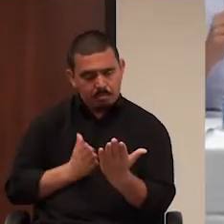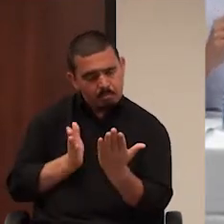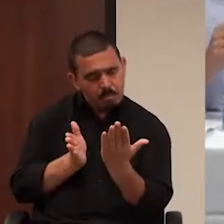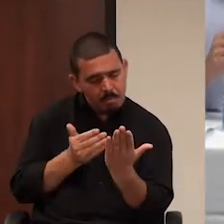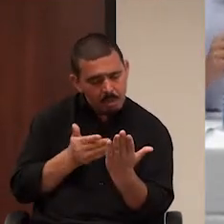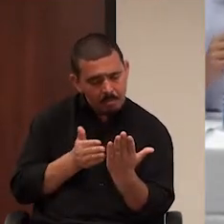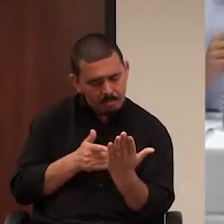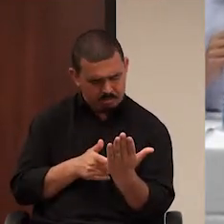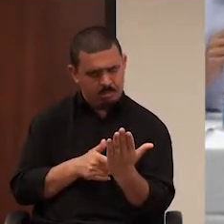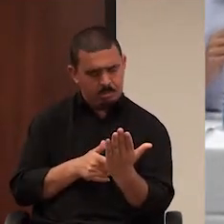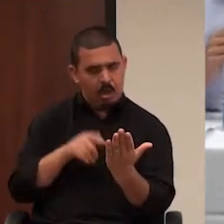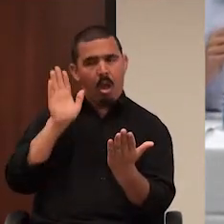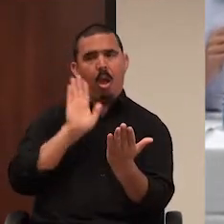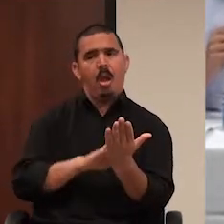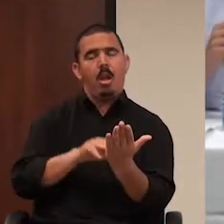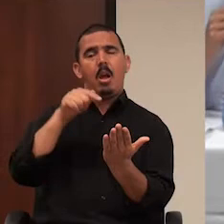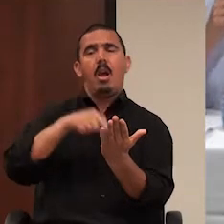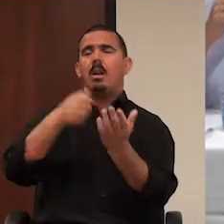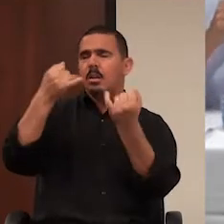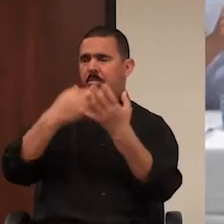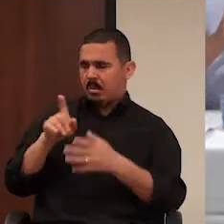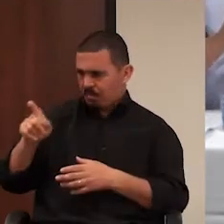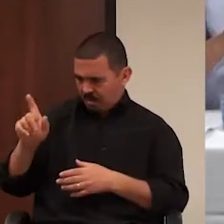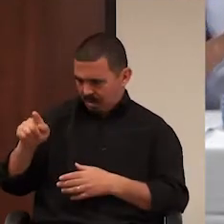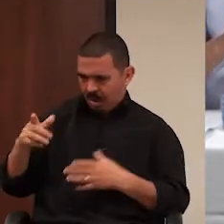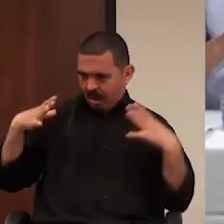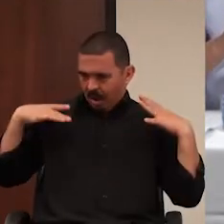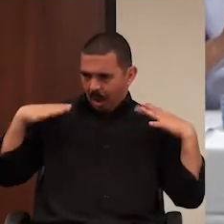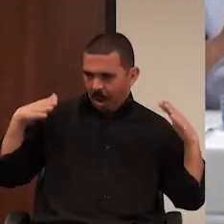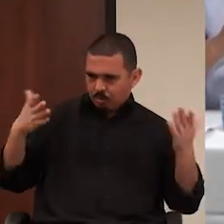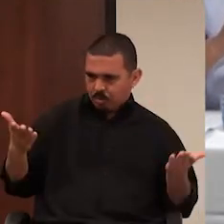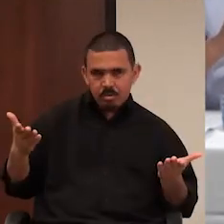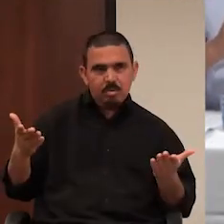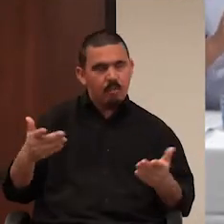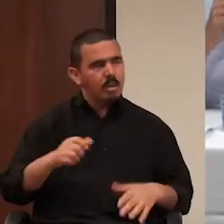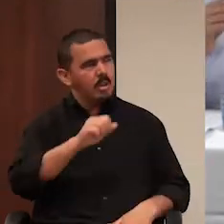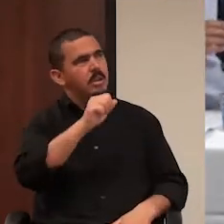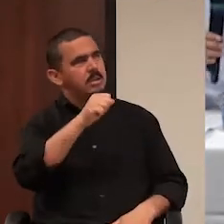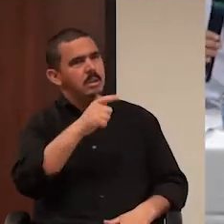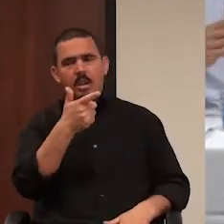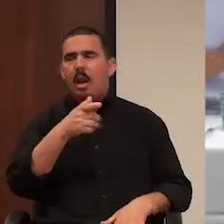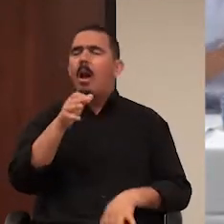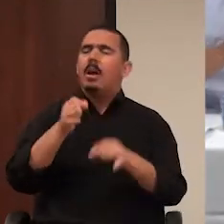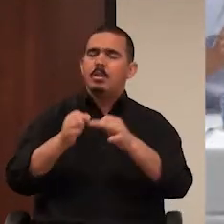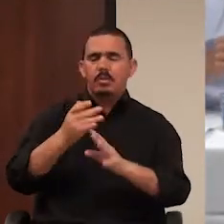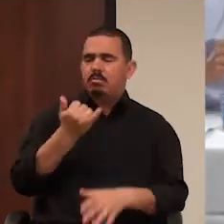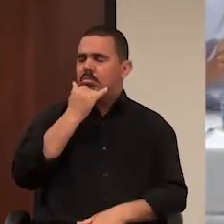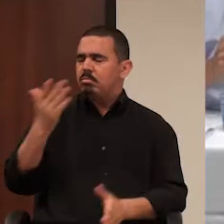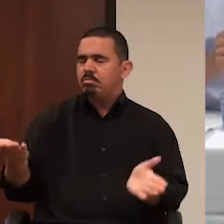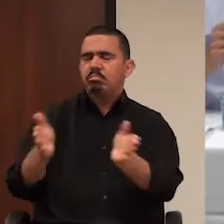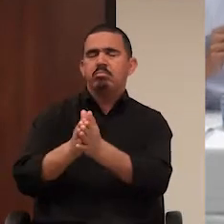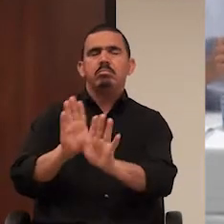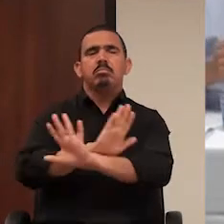dizendo que o senhor é um anjo. Aí a pessoa falou, não, disso eu não tenho dúvida. Aí o juiz falou, não, então já entendi, fechou o processo, acabou a